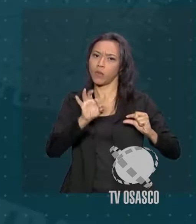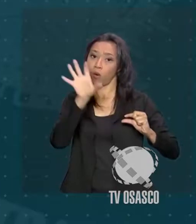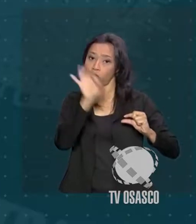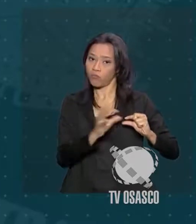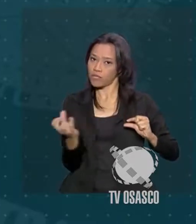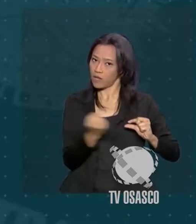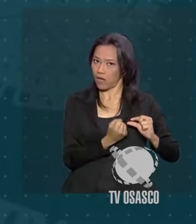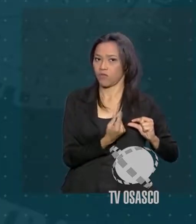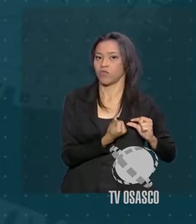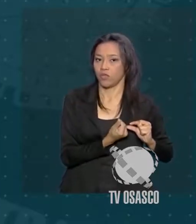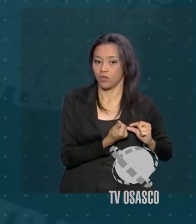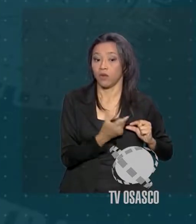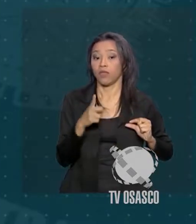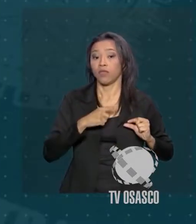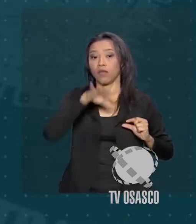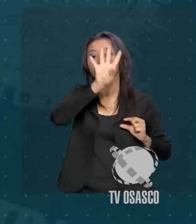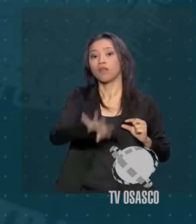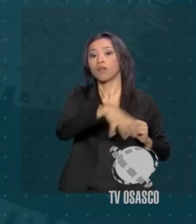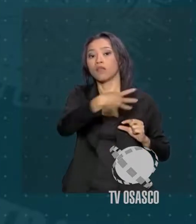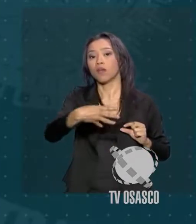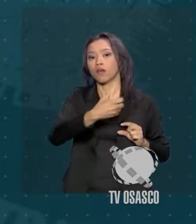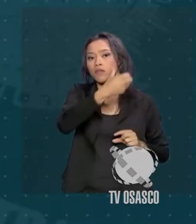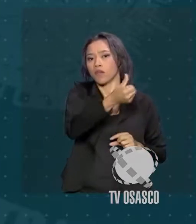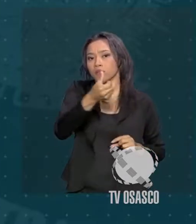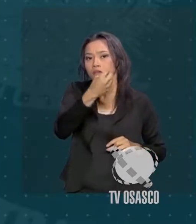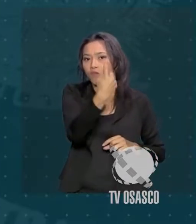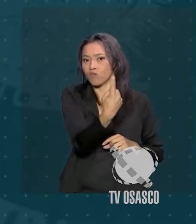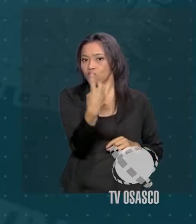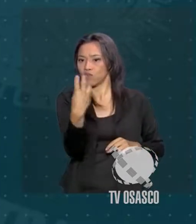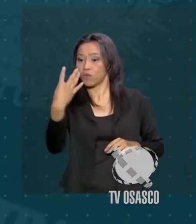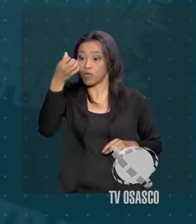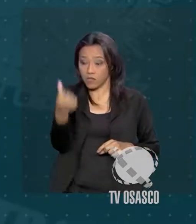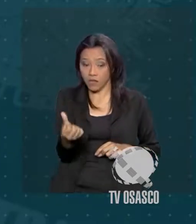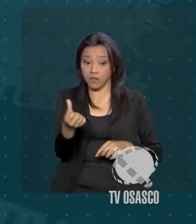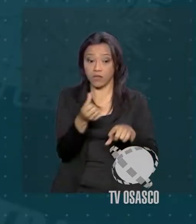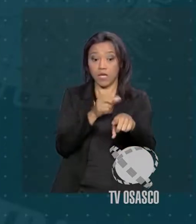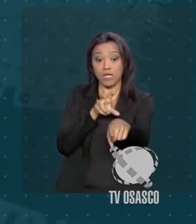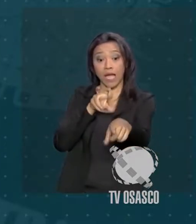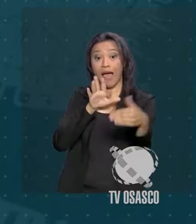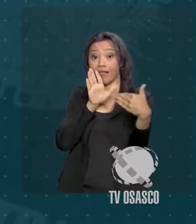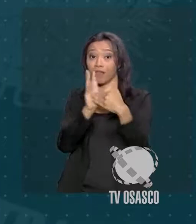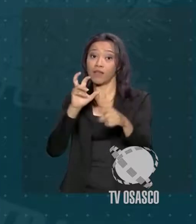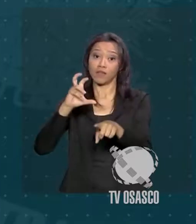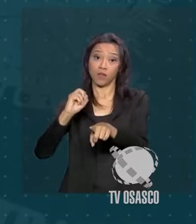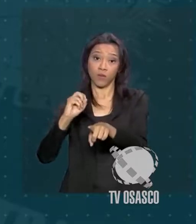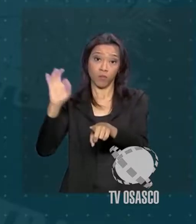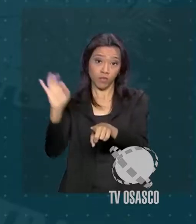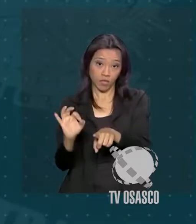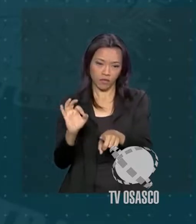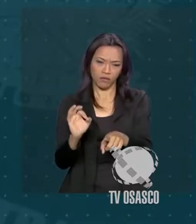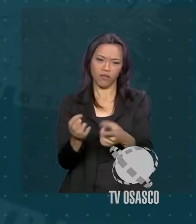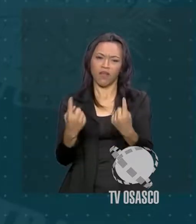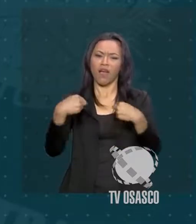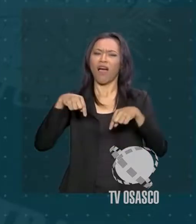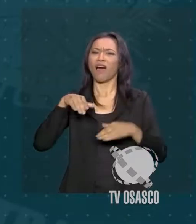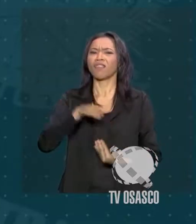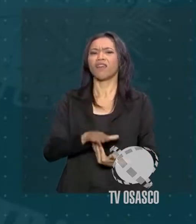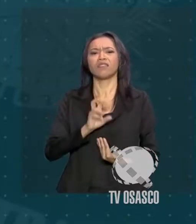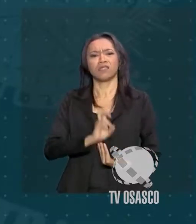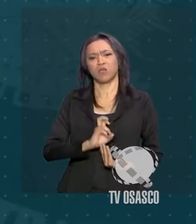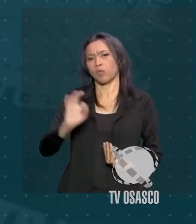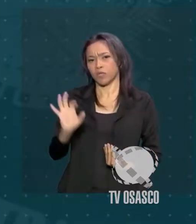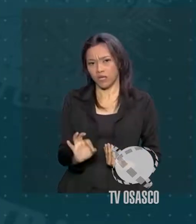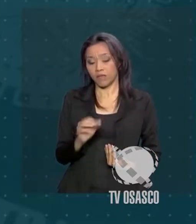para saque. A tabela tem seis faixas e vai de 50% para quem tem até R$ 500 no fundo, a até 5%